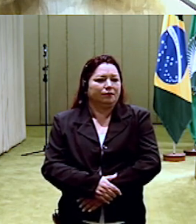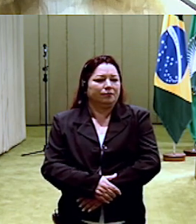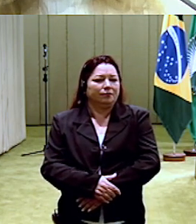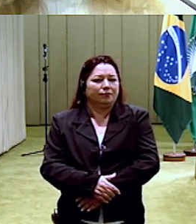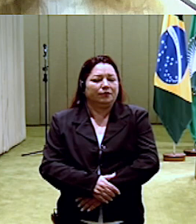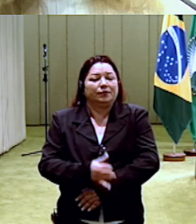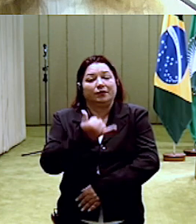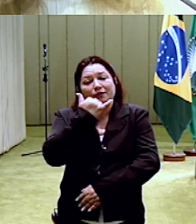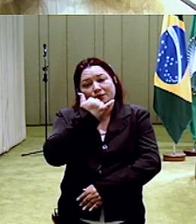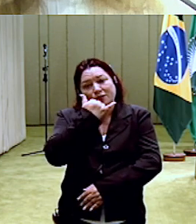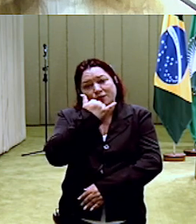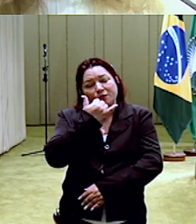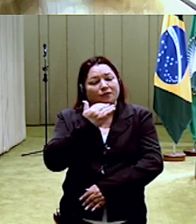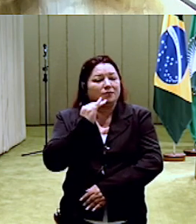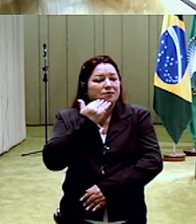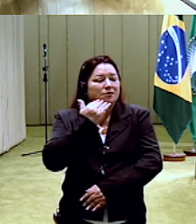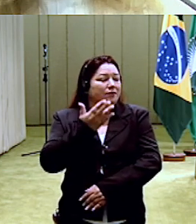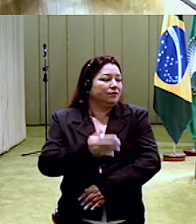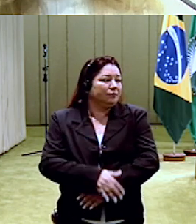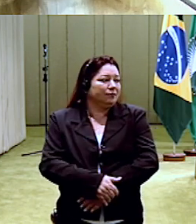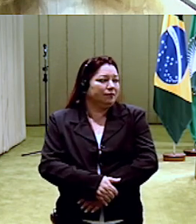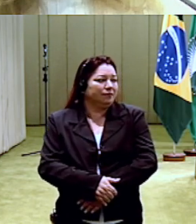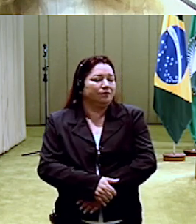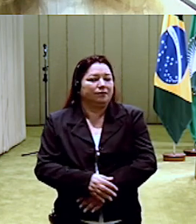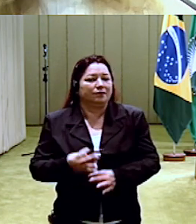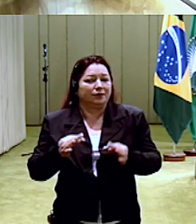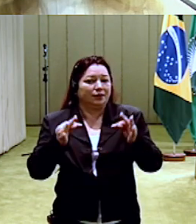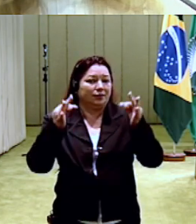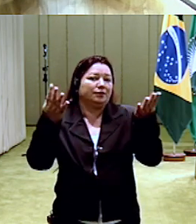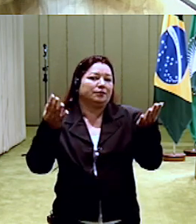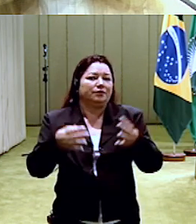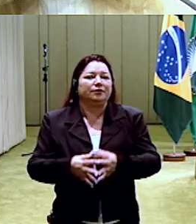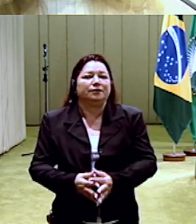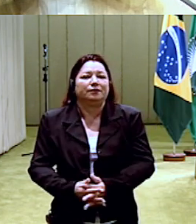Pedimos desculpas por essa falha técnica ou tecnológica.